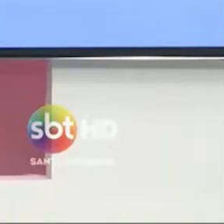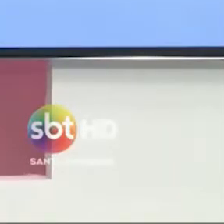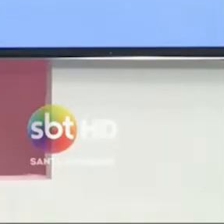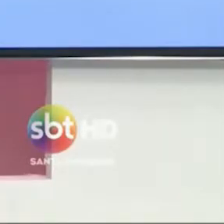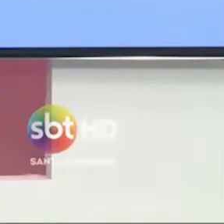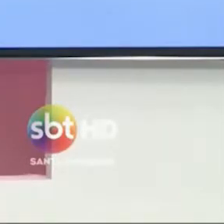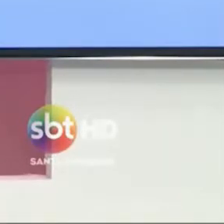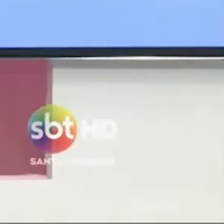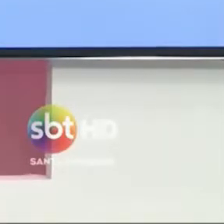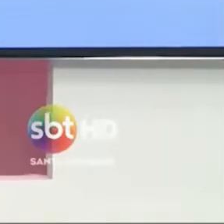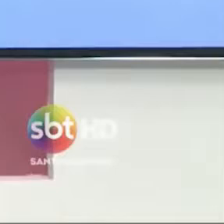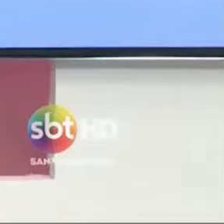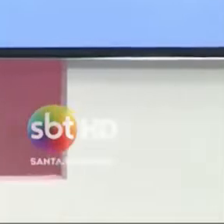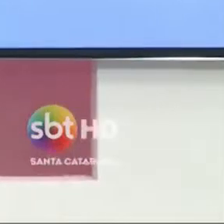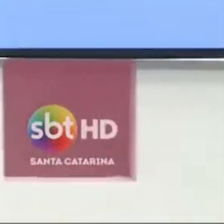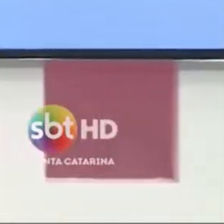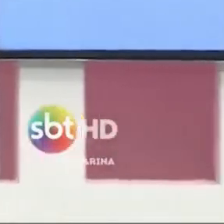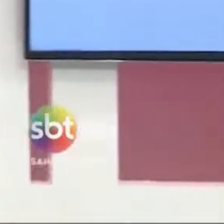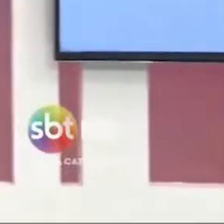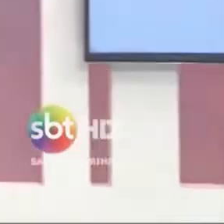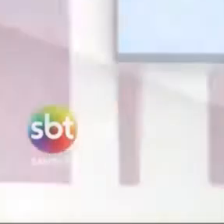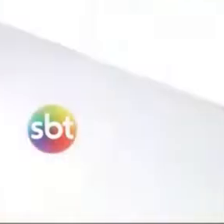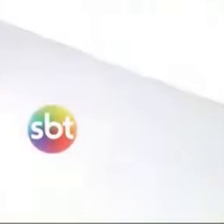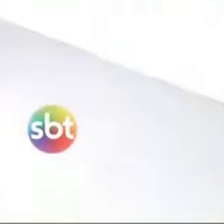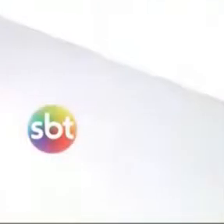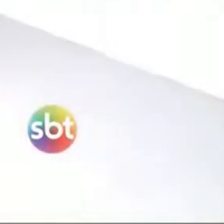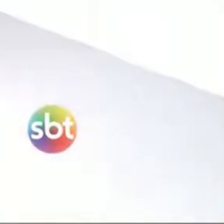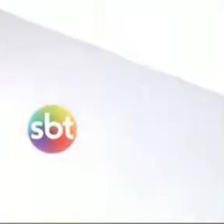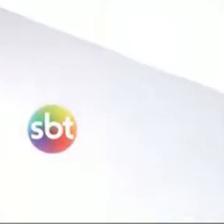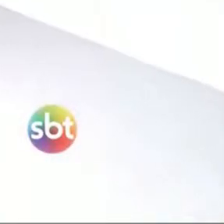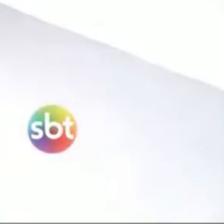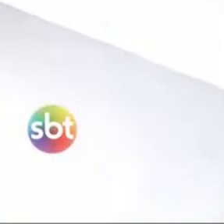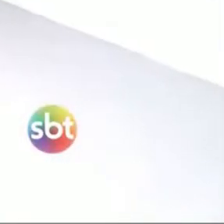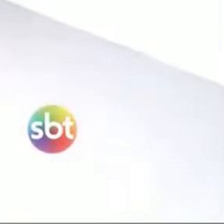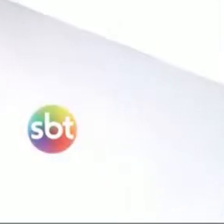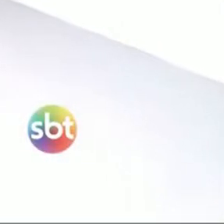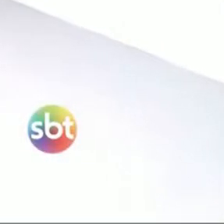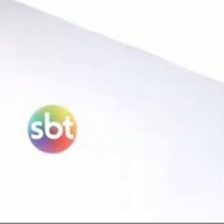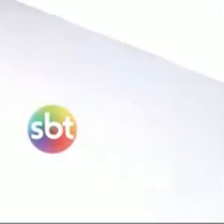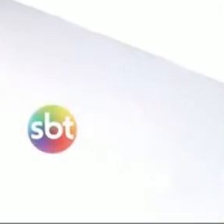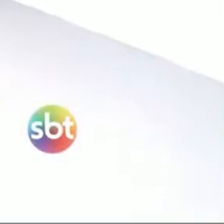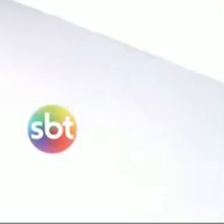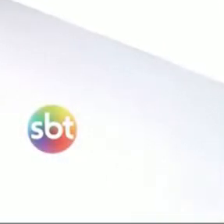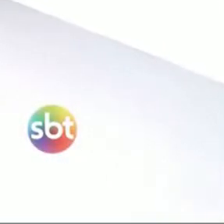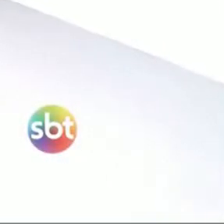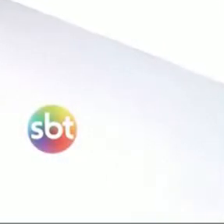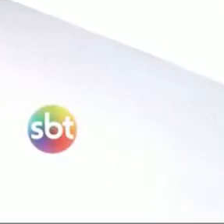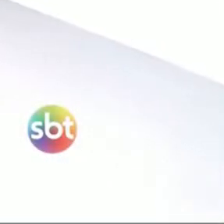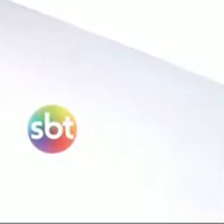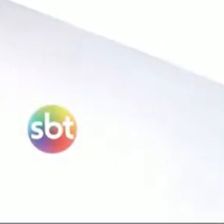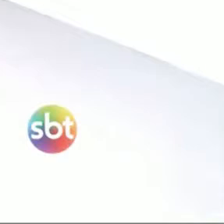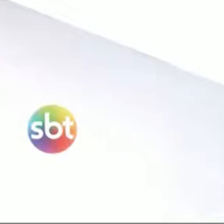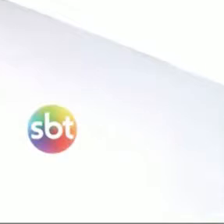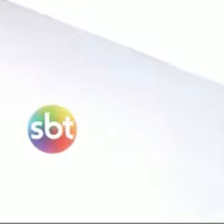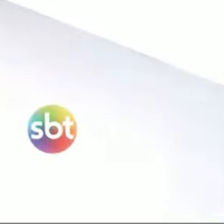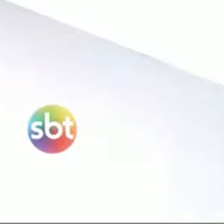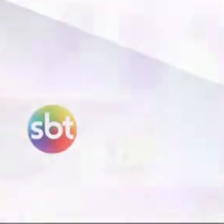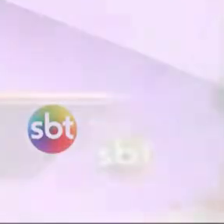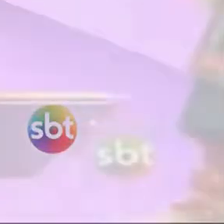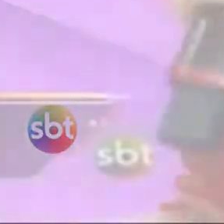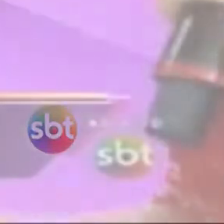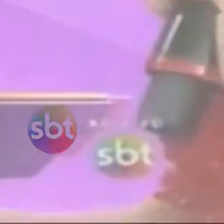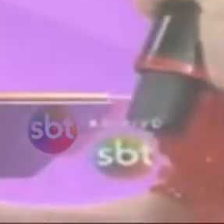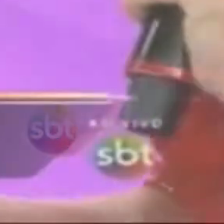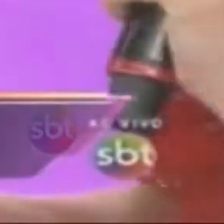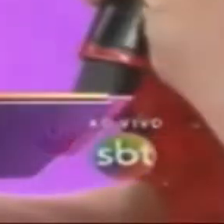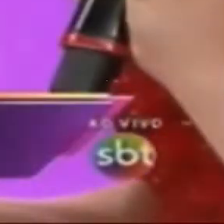entre aqui com o estilista Vânio Tomé, que esteve em São Paulo e foi responsável por confeccionar o vestido da apresentadora de TV, jornalista Nádia.